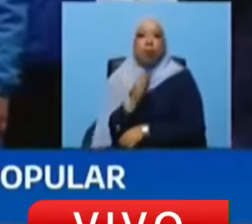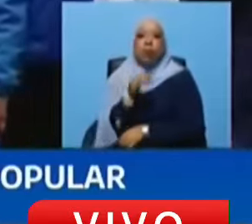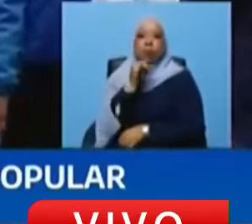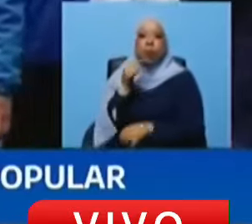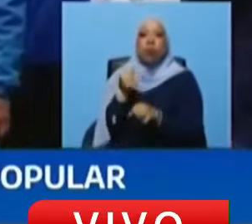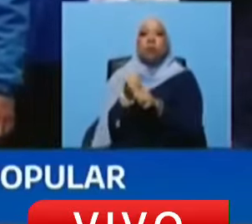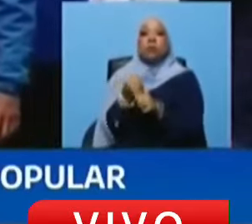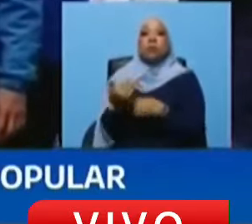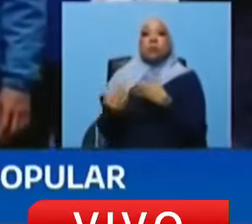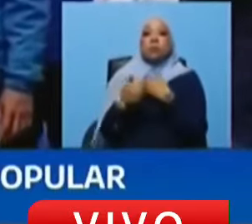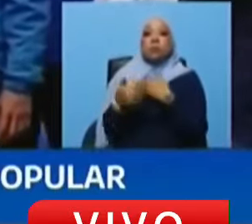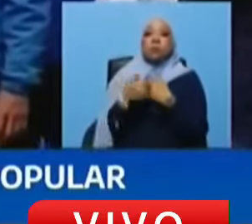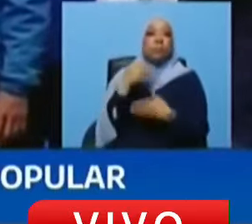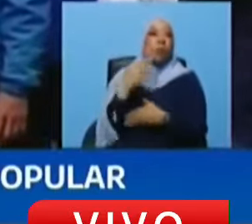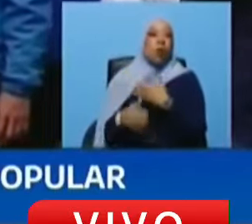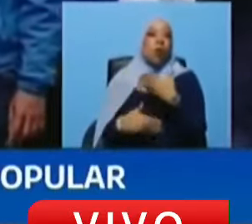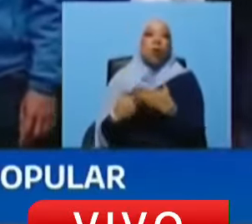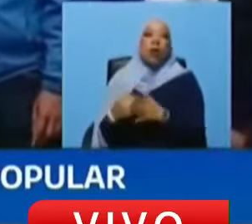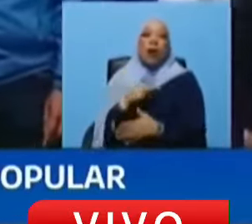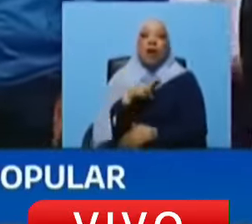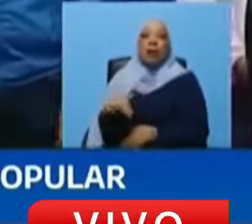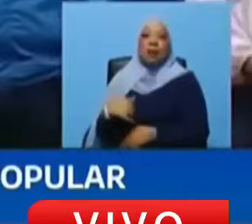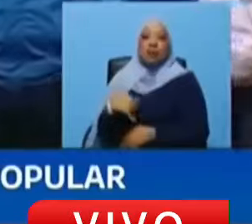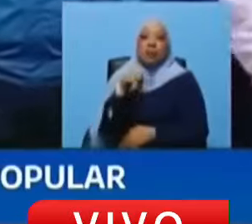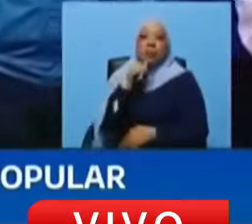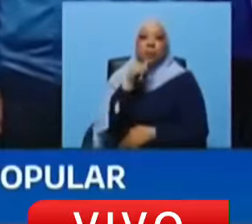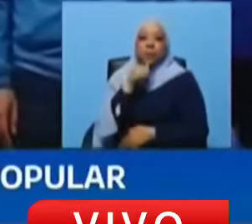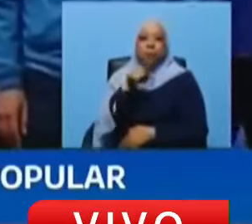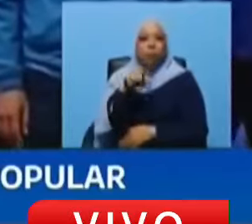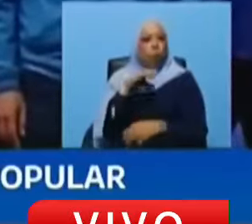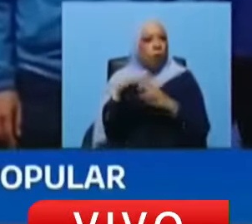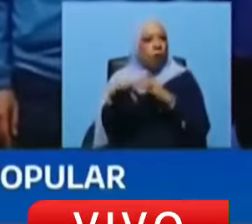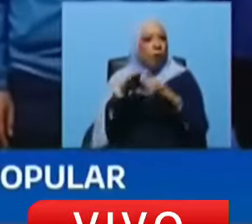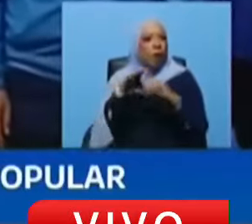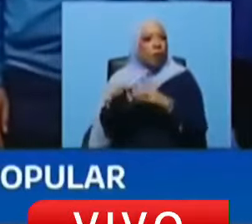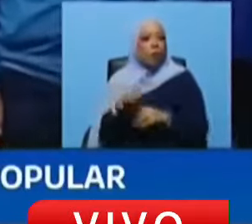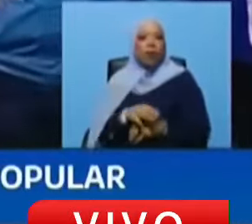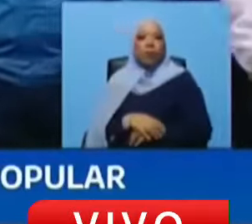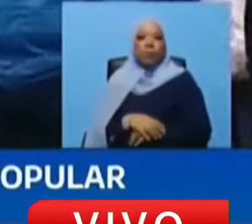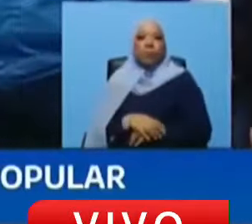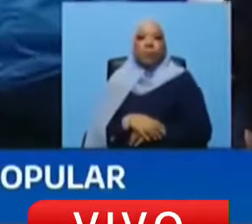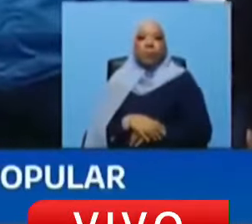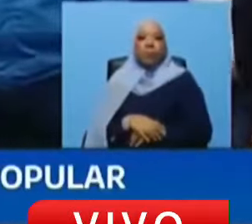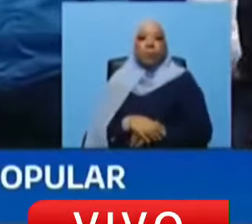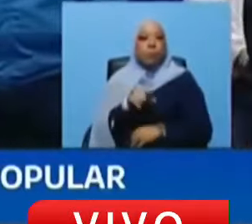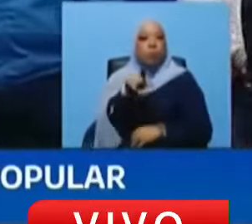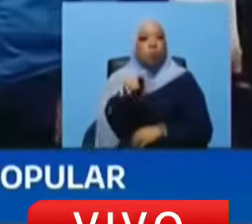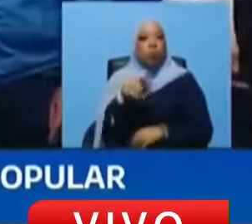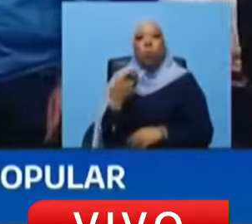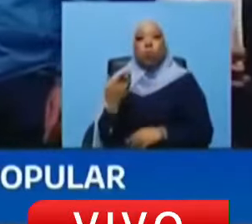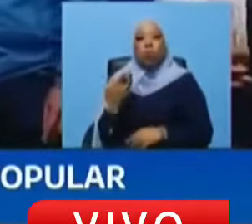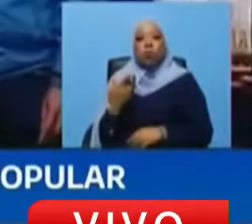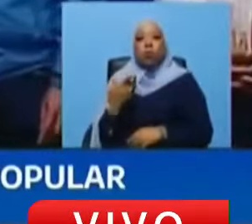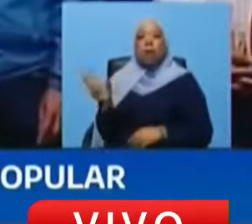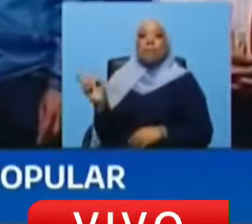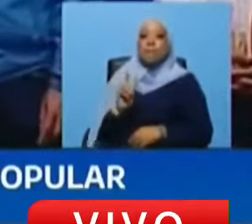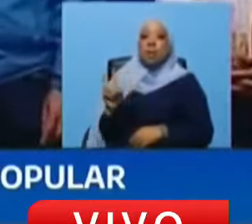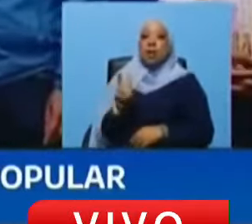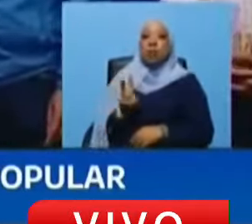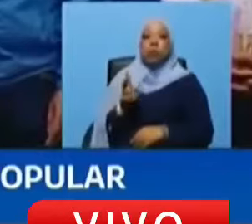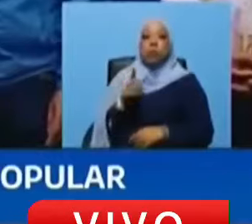fome mesmo né Esta é uma ela tá revestida de apelo político principalmente pela frase que você lembrou n é ele